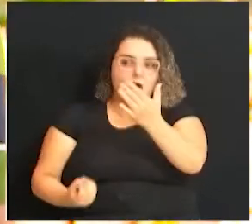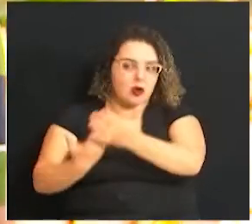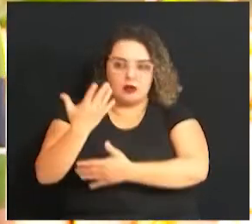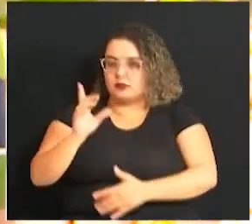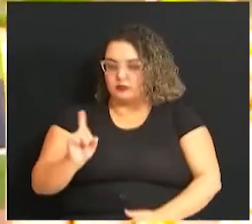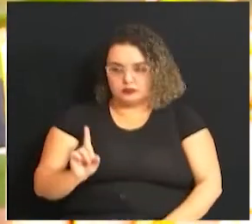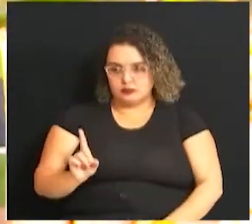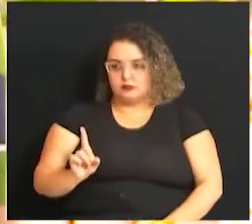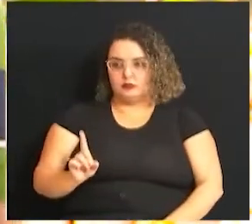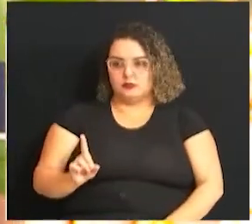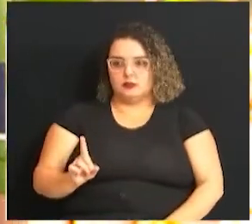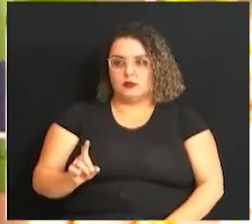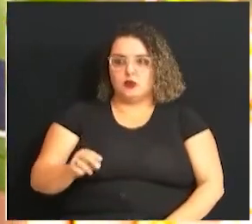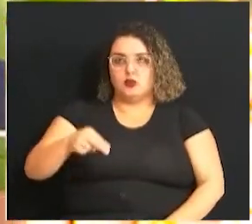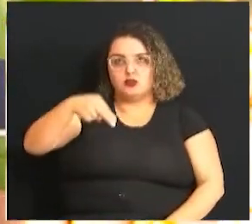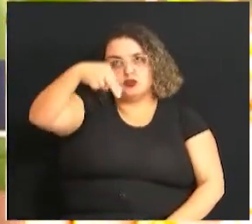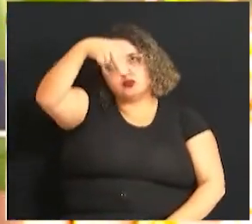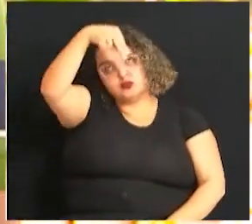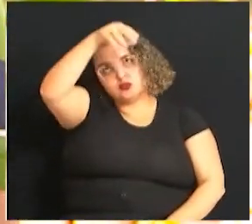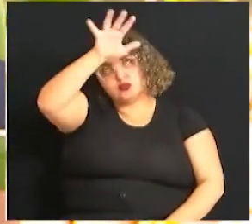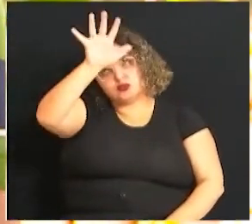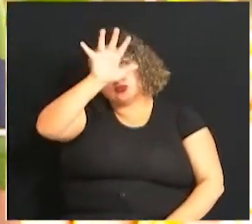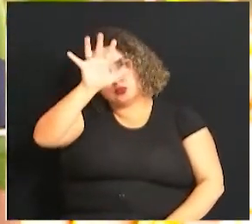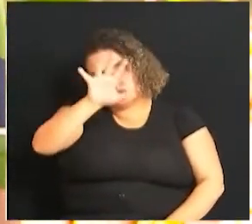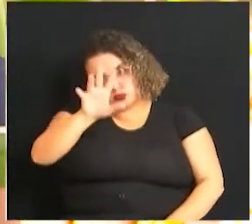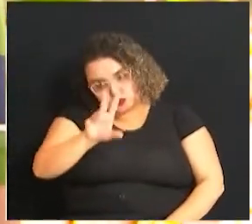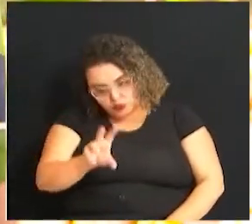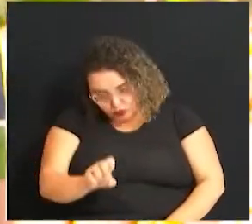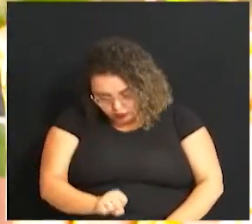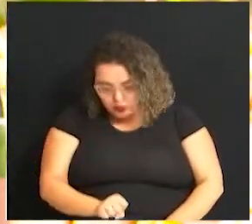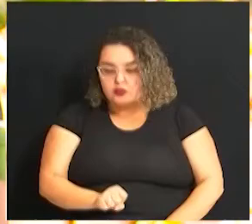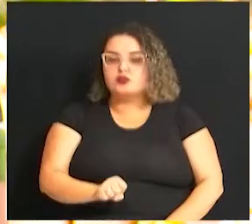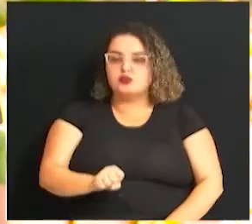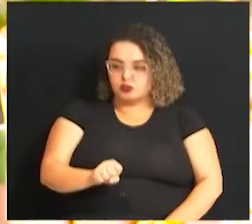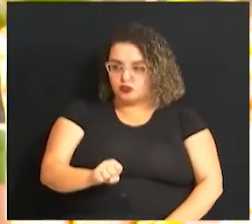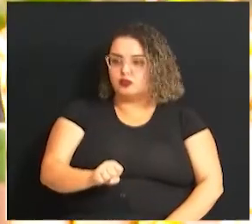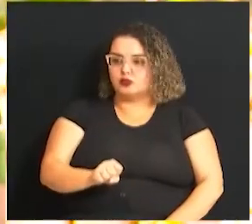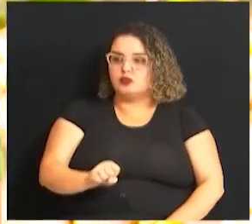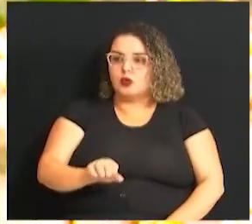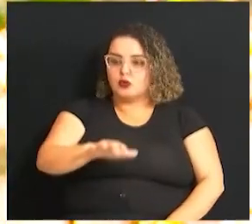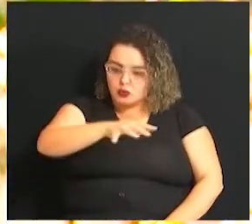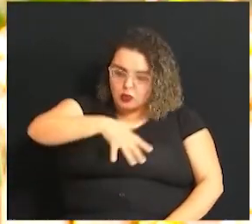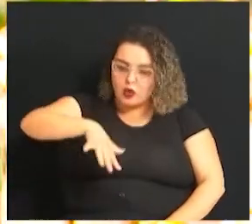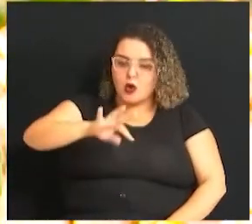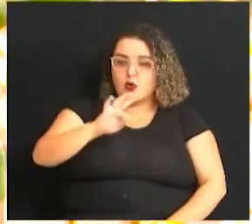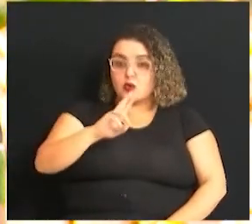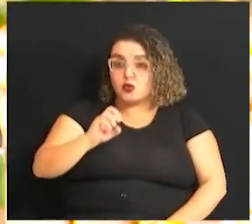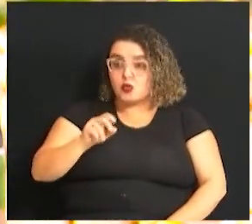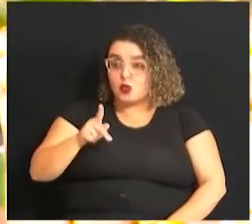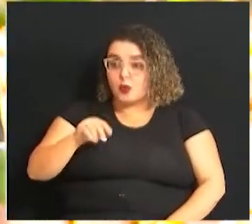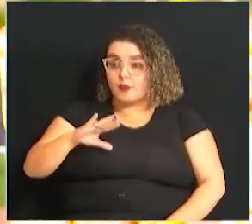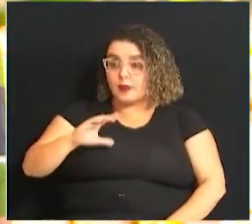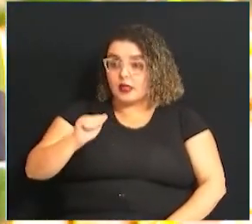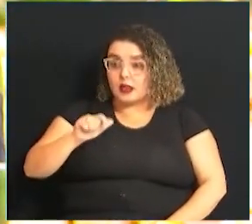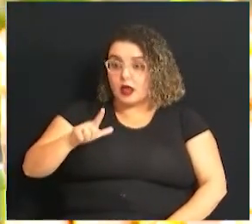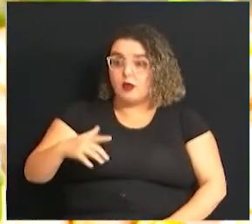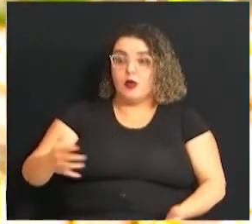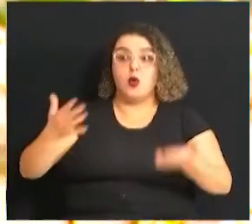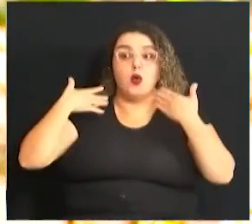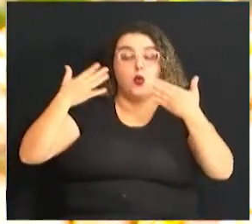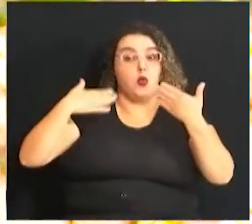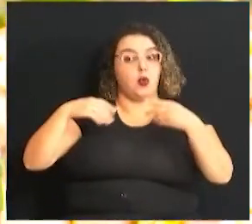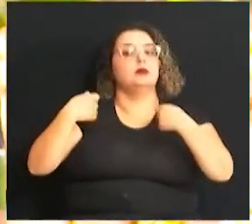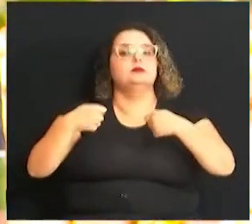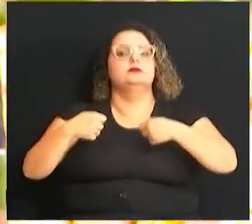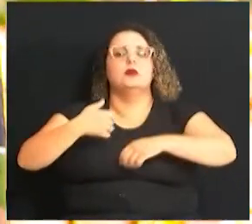assim, originalmente. Ocorre desde o Nordeste até o Sudeste, né, principalmente, de áreas tropicais. Então ela precisa de